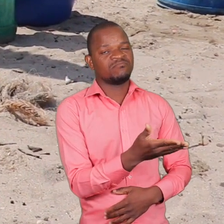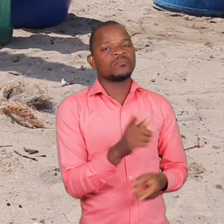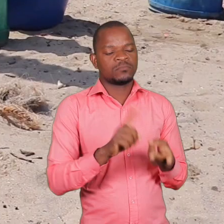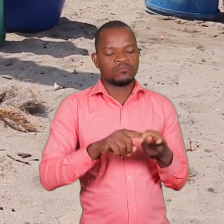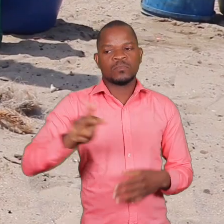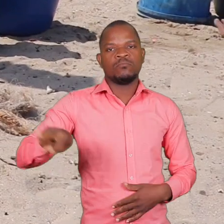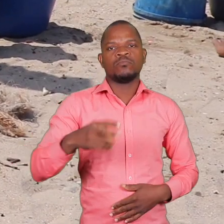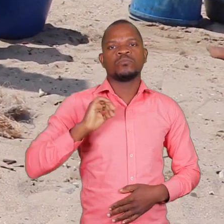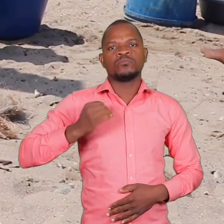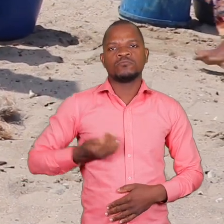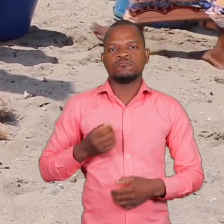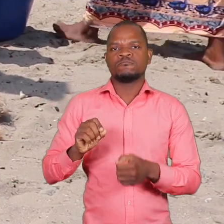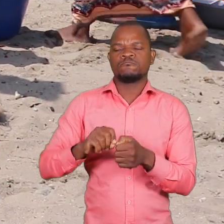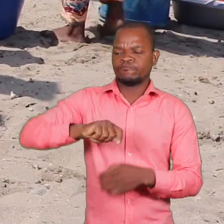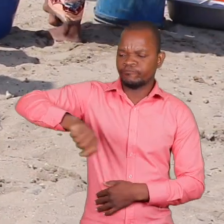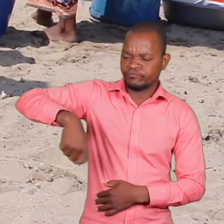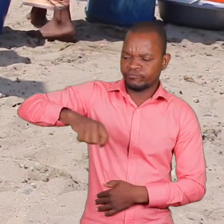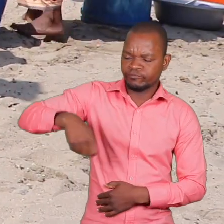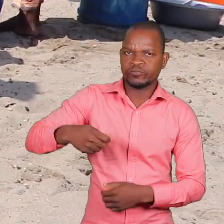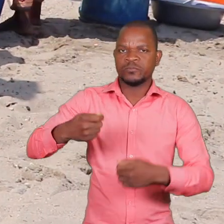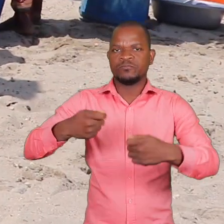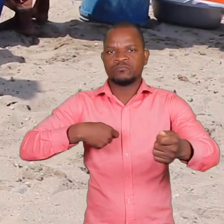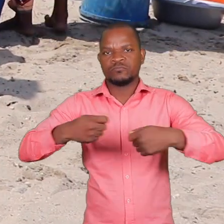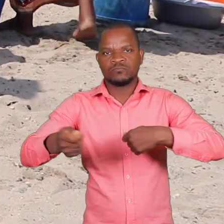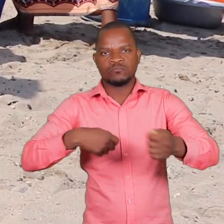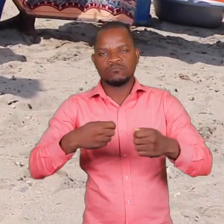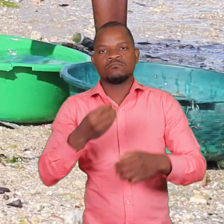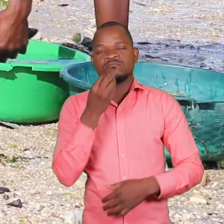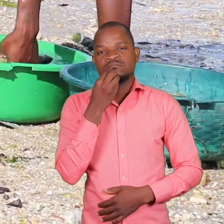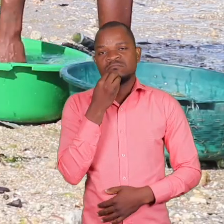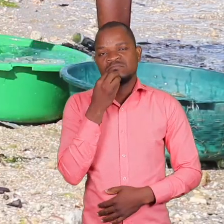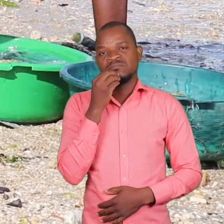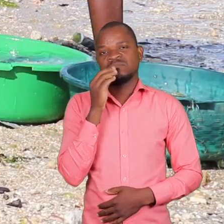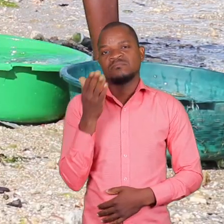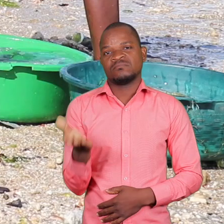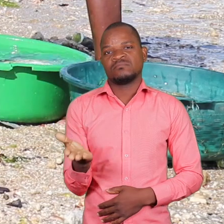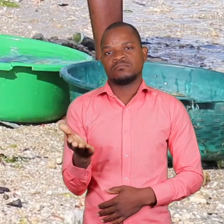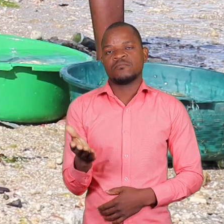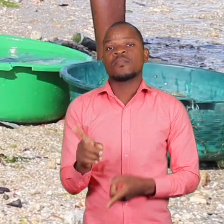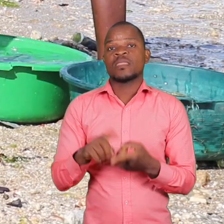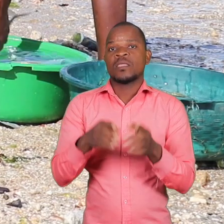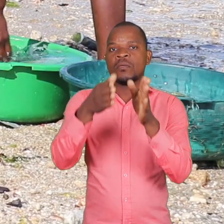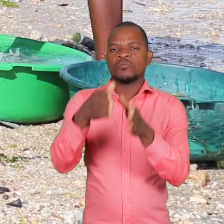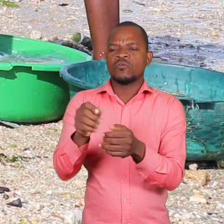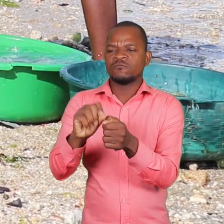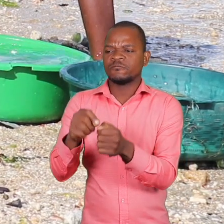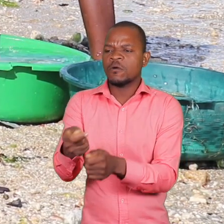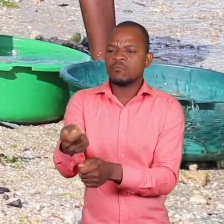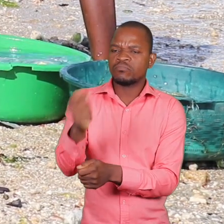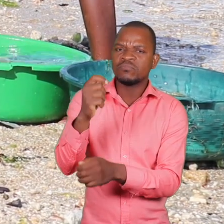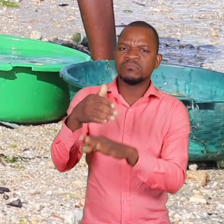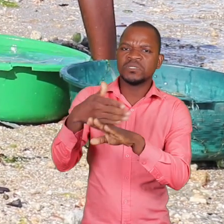confeccionam e vendem comida e outros produtos para o consumo imediato. Os pescadores e compradores de